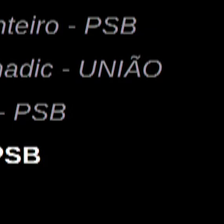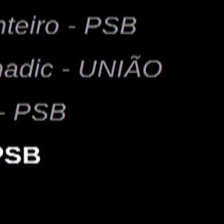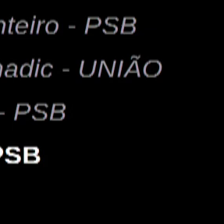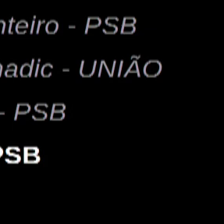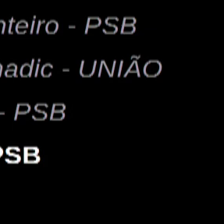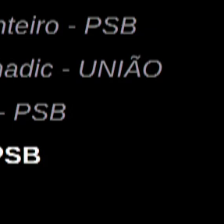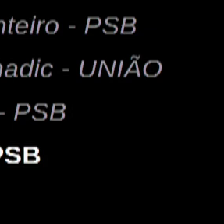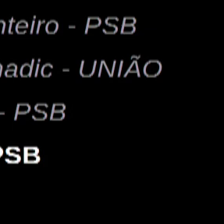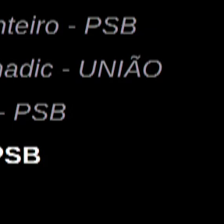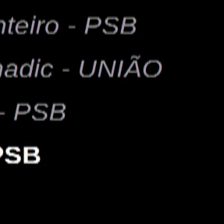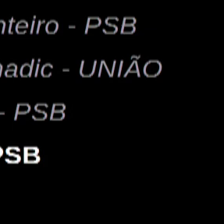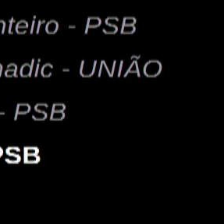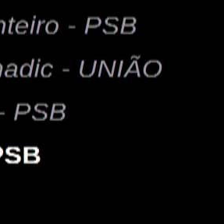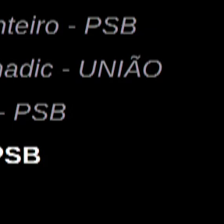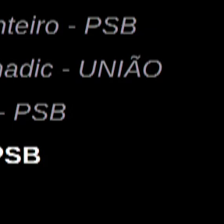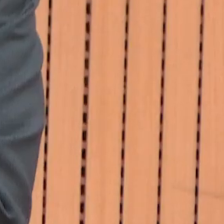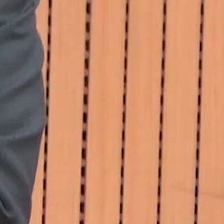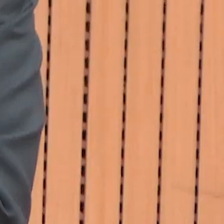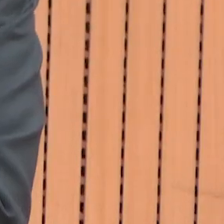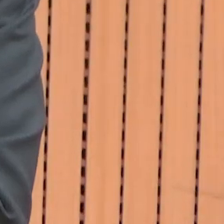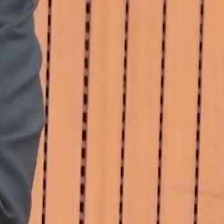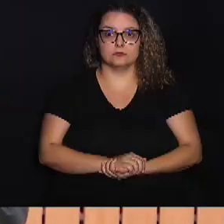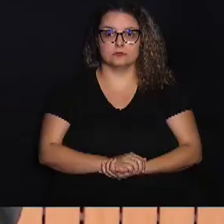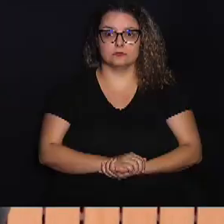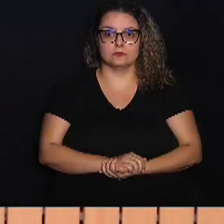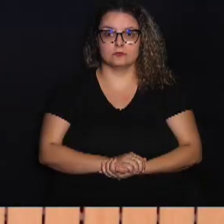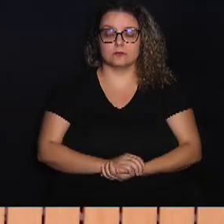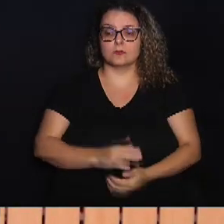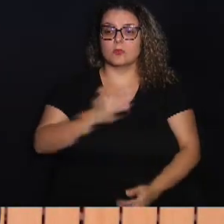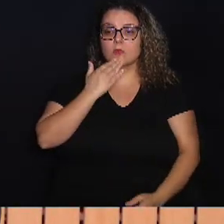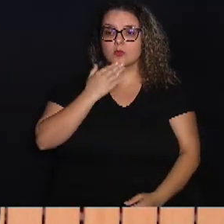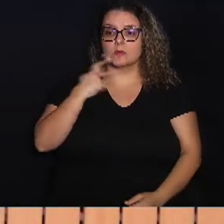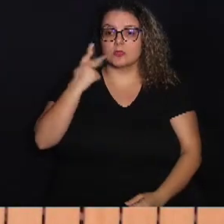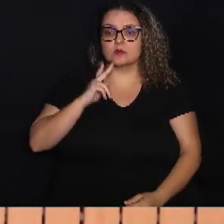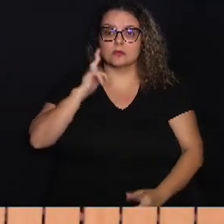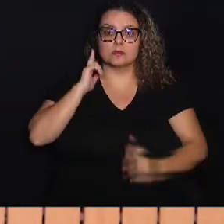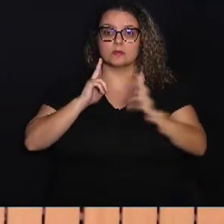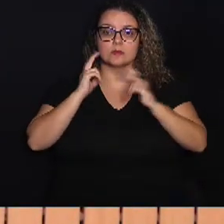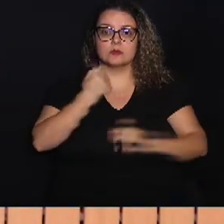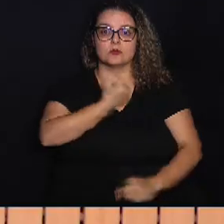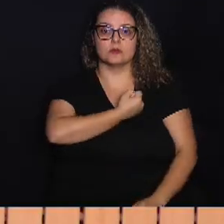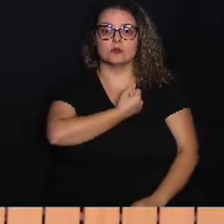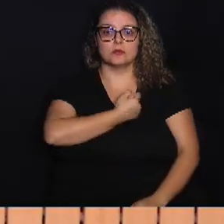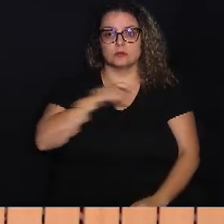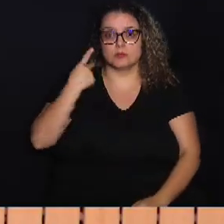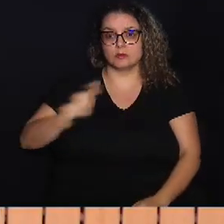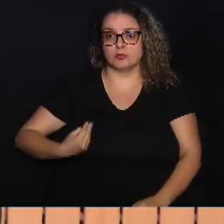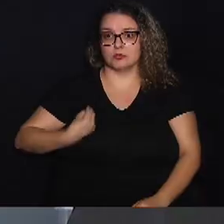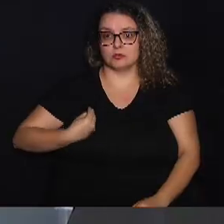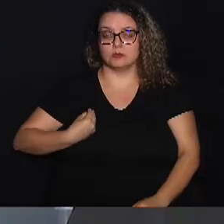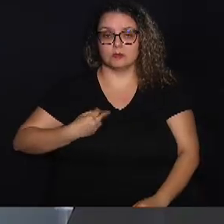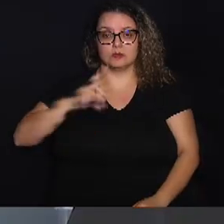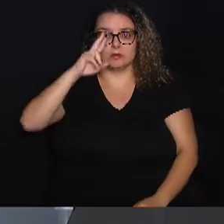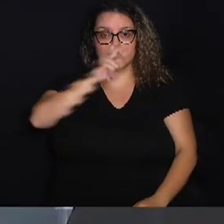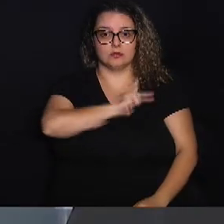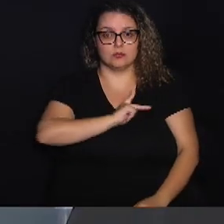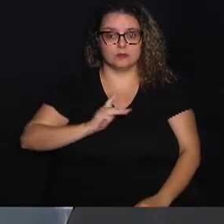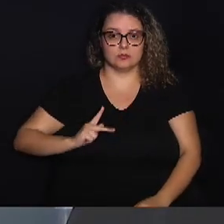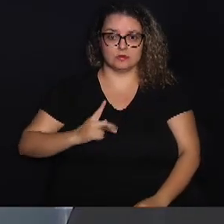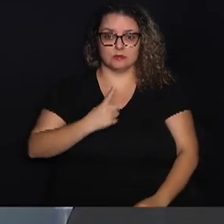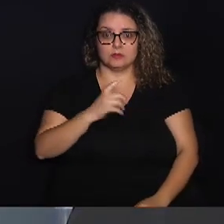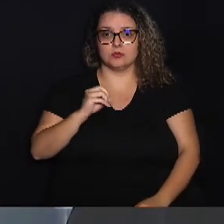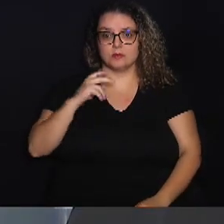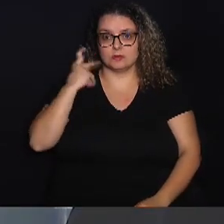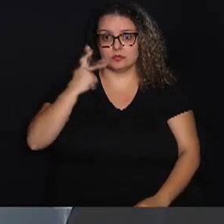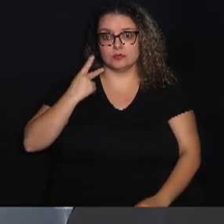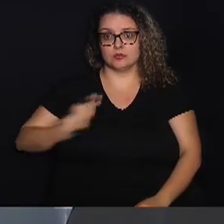solicito ao Vereador Edivaldo cabelo informar o número de vereadores presentes senhor presente são 10